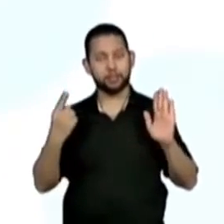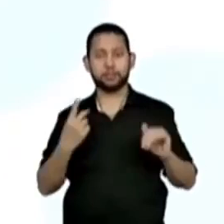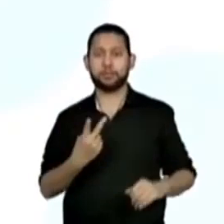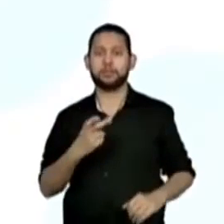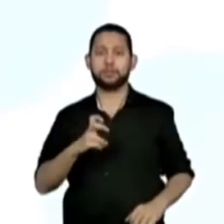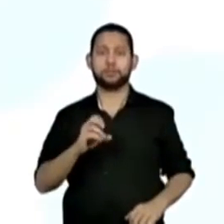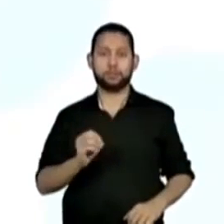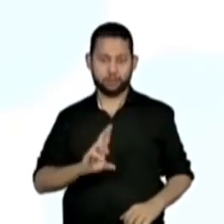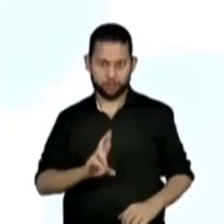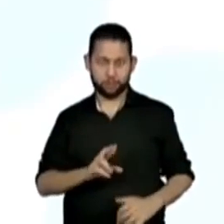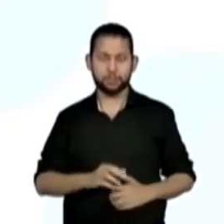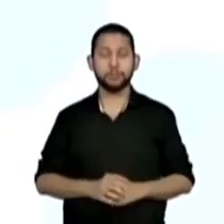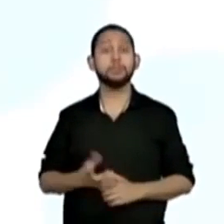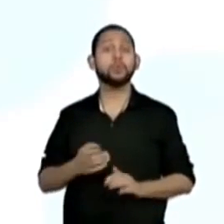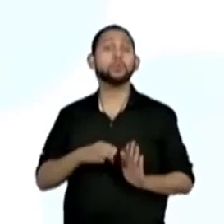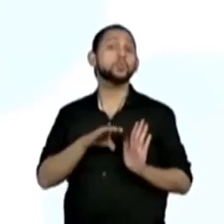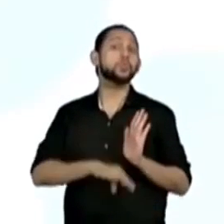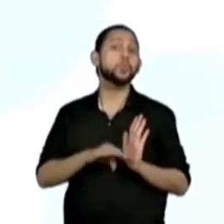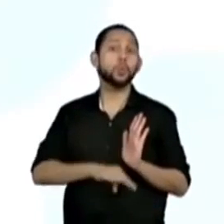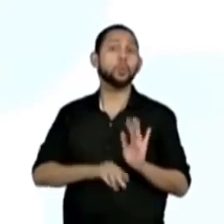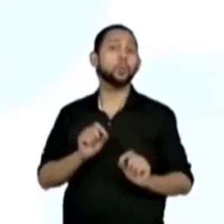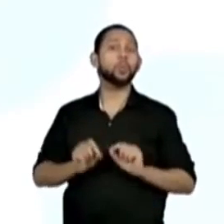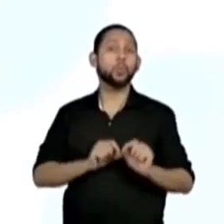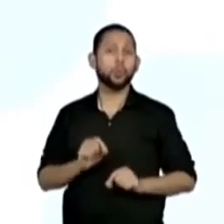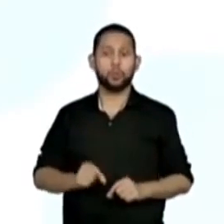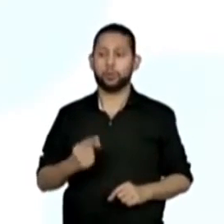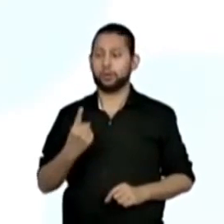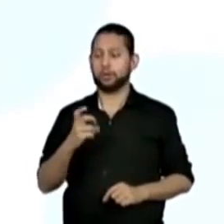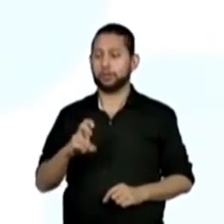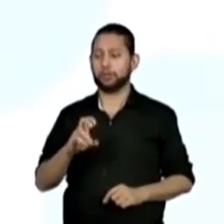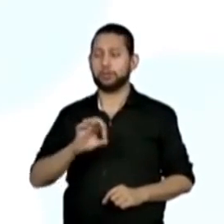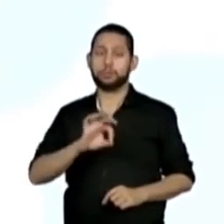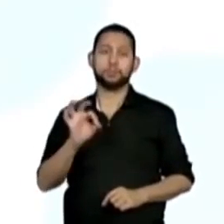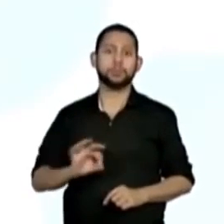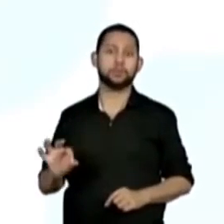e o valor do desconto pro pagamento à vista é de